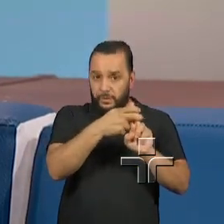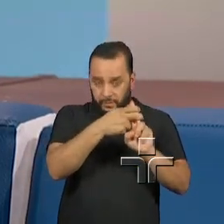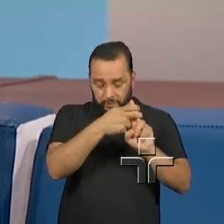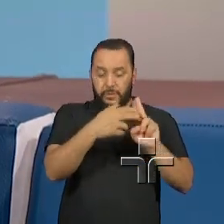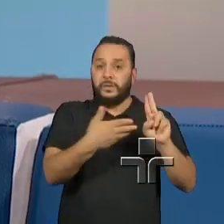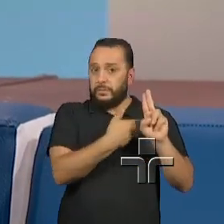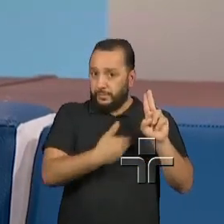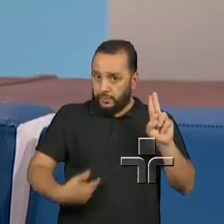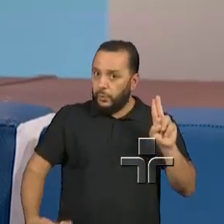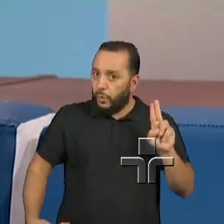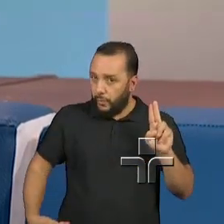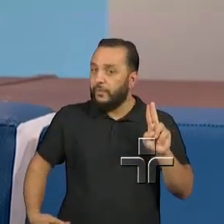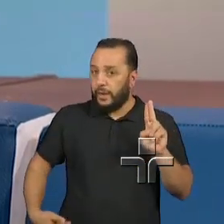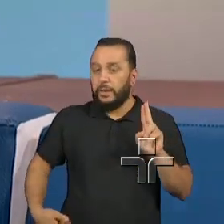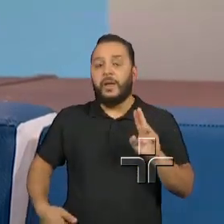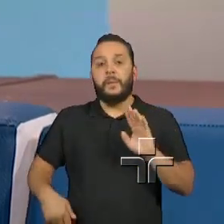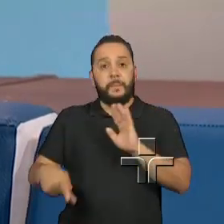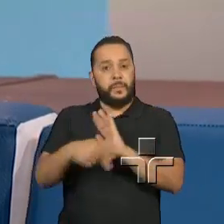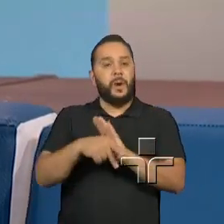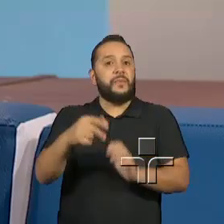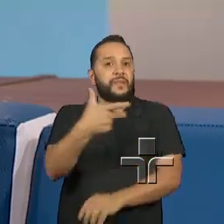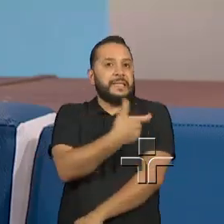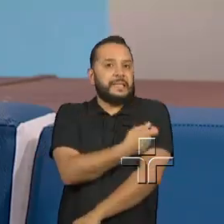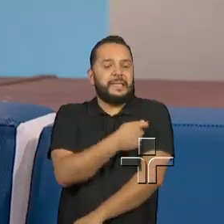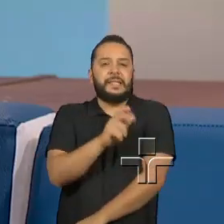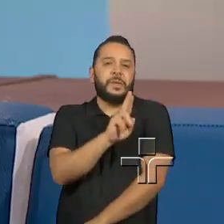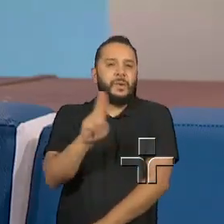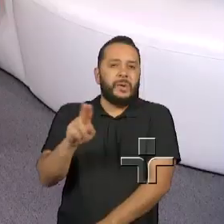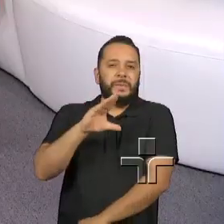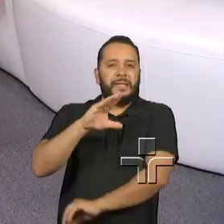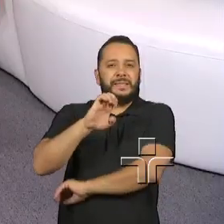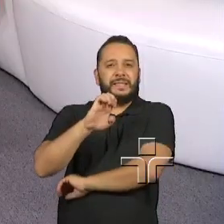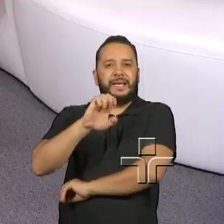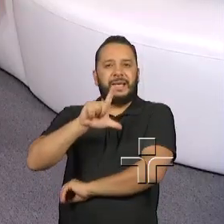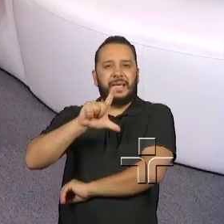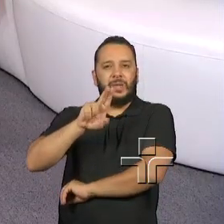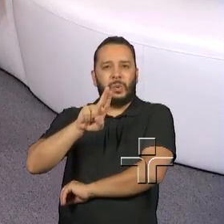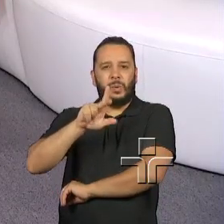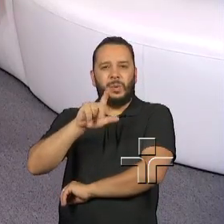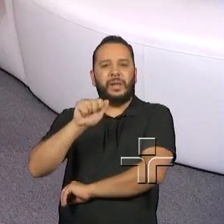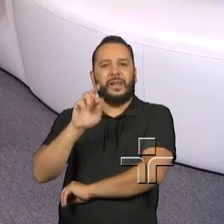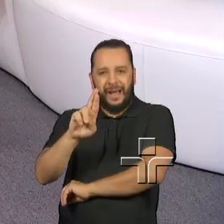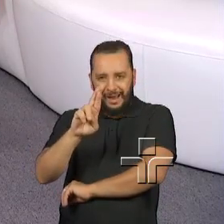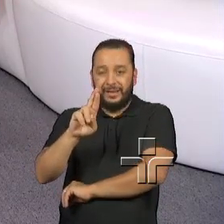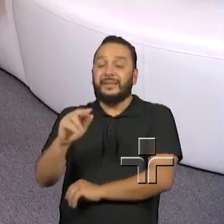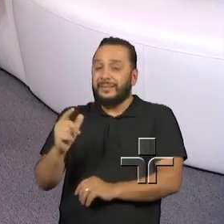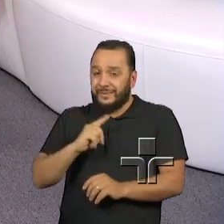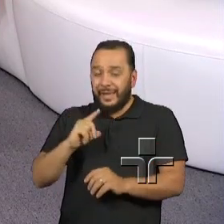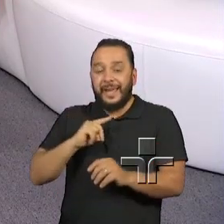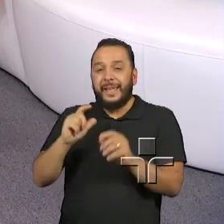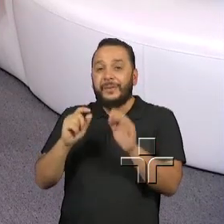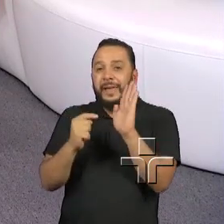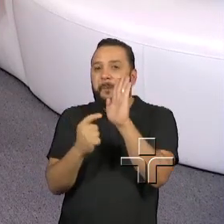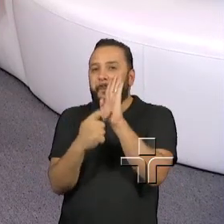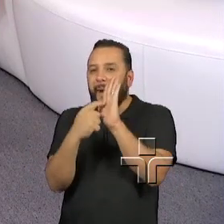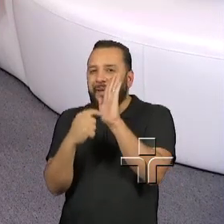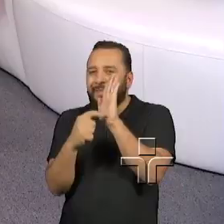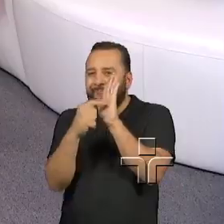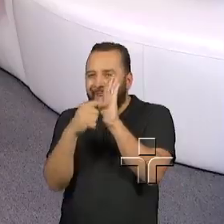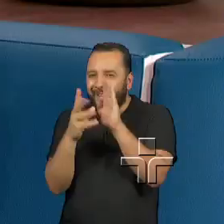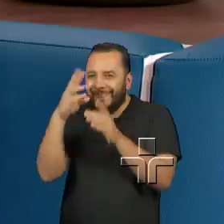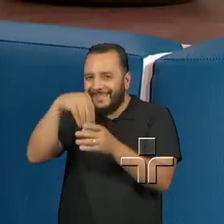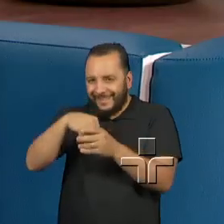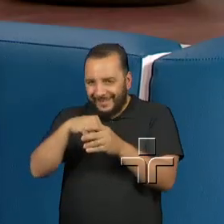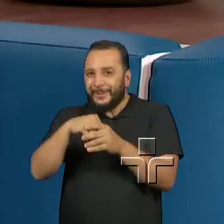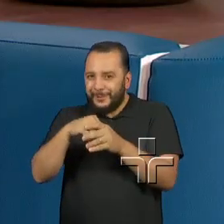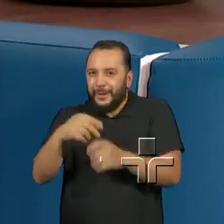vacina celular, que a gente diz. Então, ela contém partes das proteínas das bactérias. Então, por isso que ela costuma dar um pouco mais de reação.